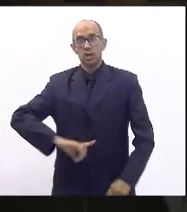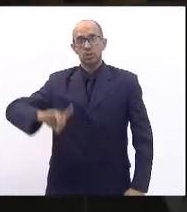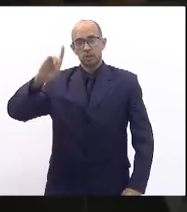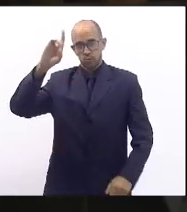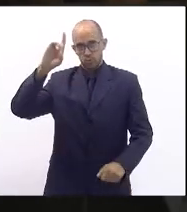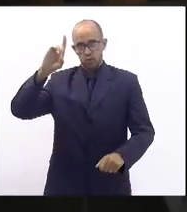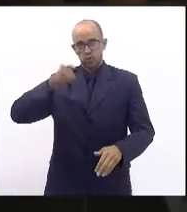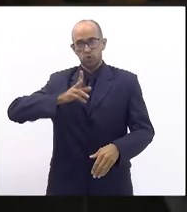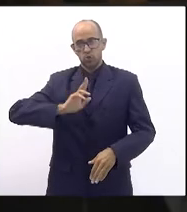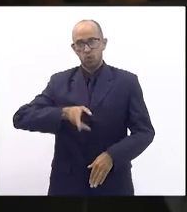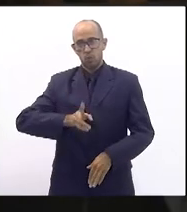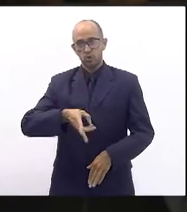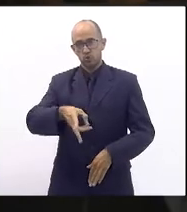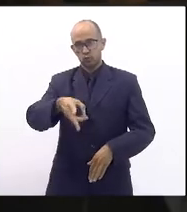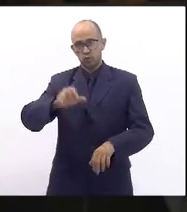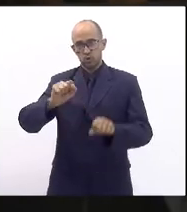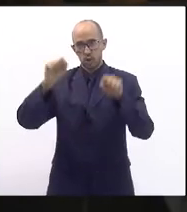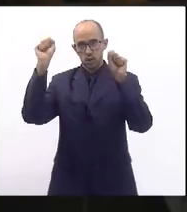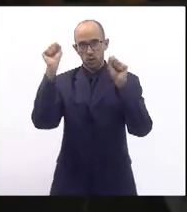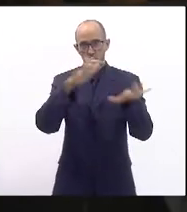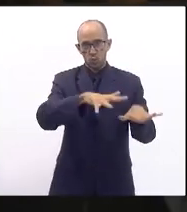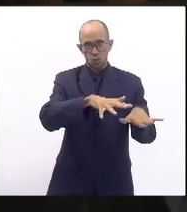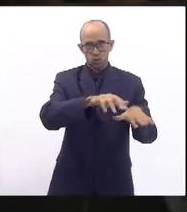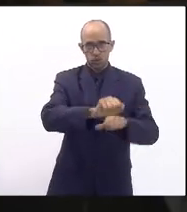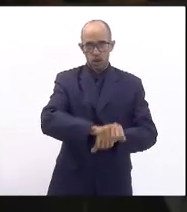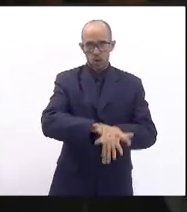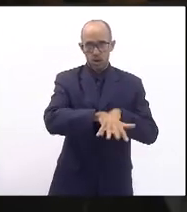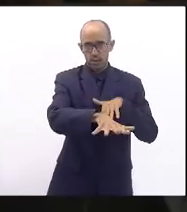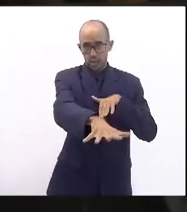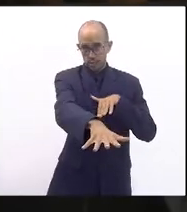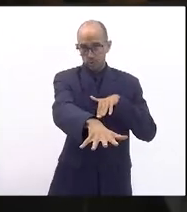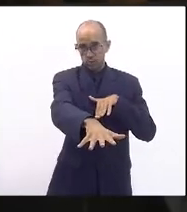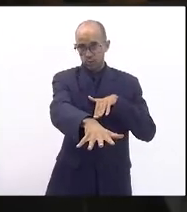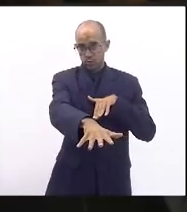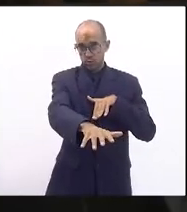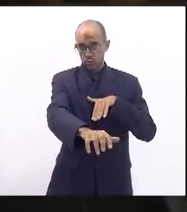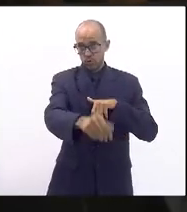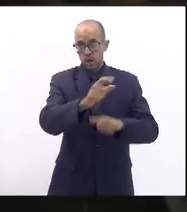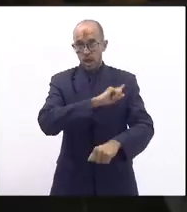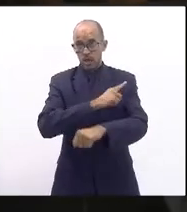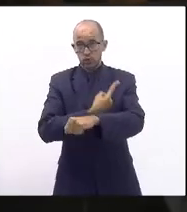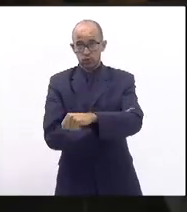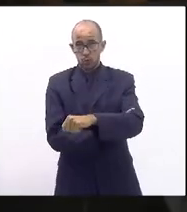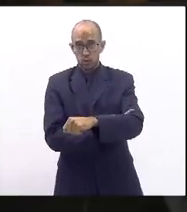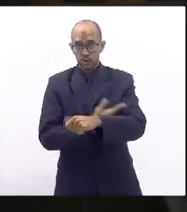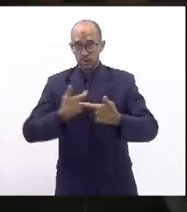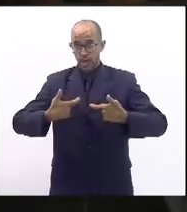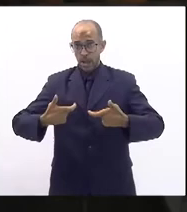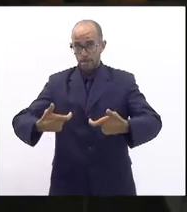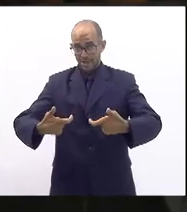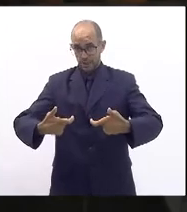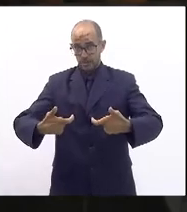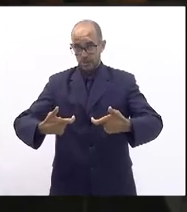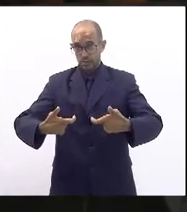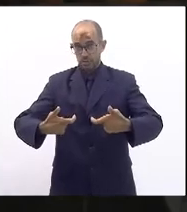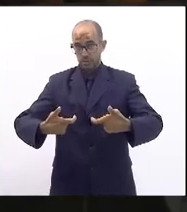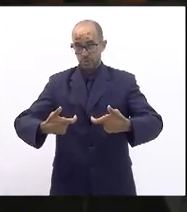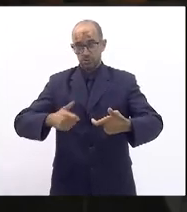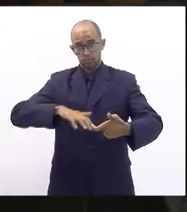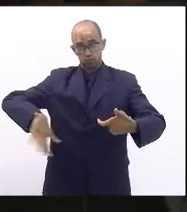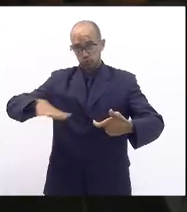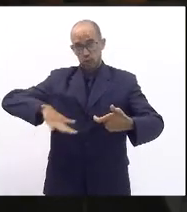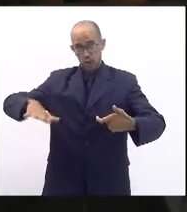que continue iluminando o exército brasileiro as forças armadas de uma maneira geral